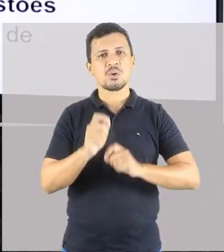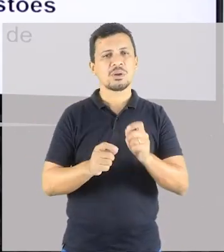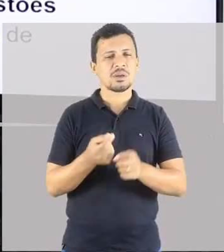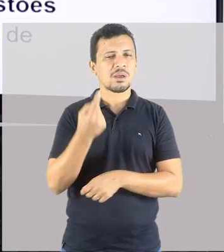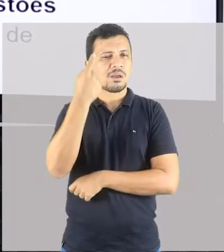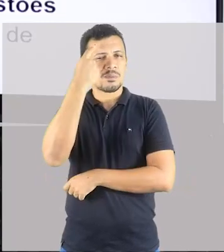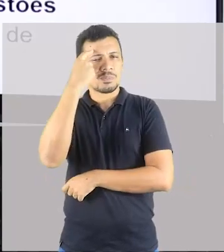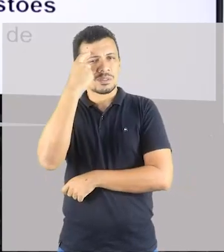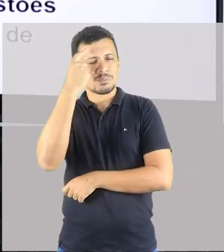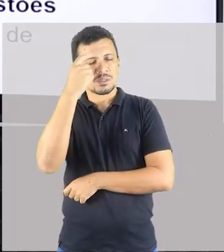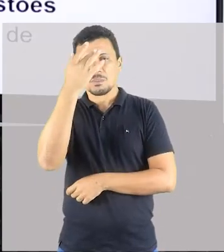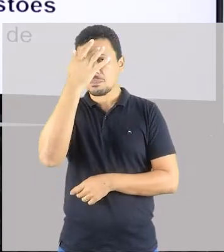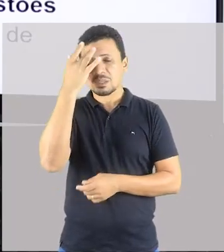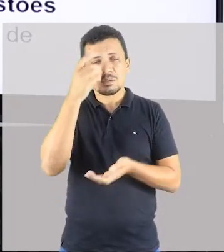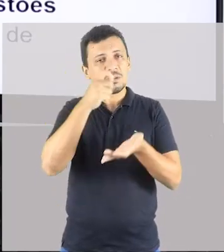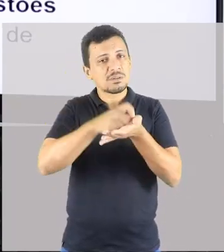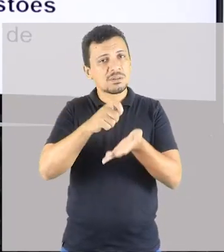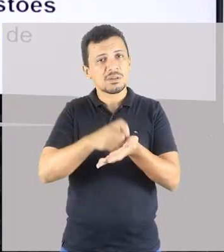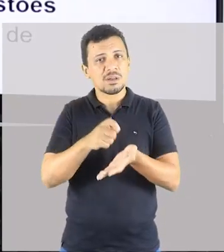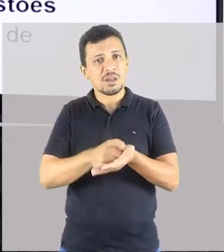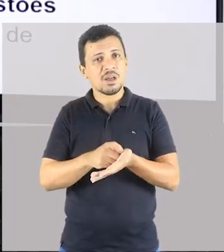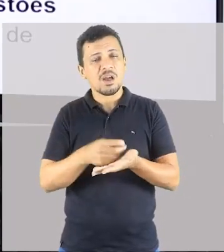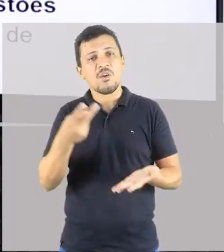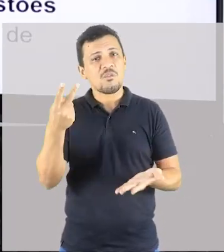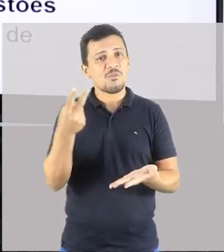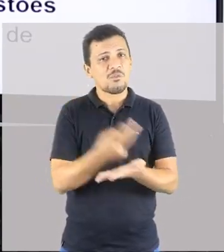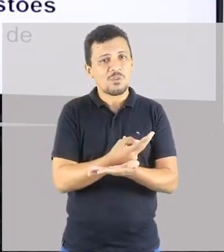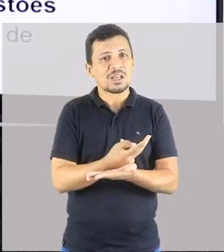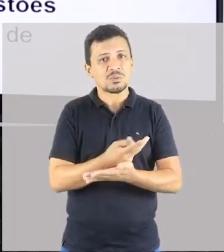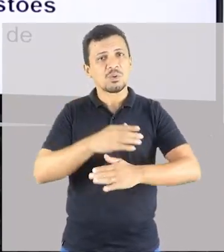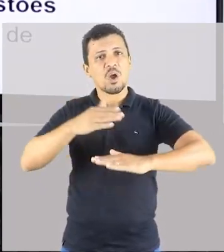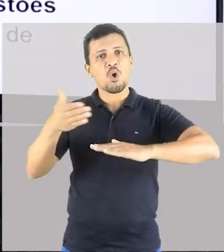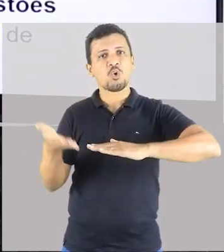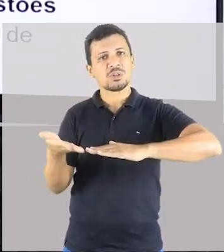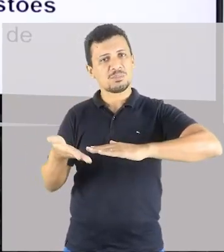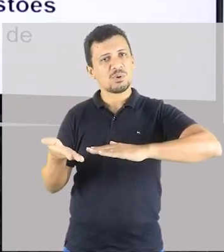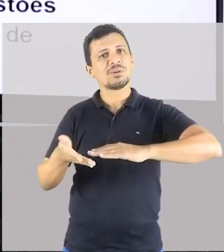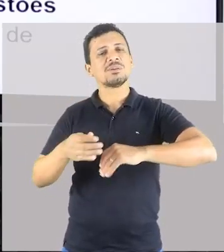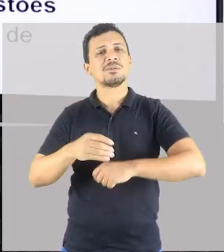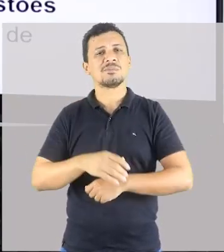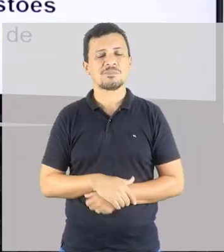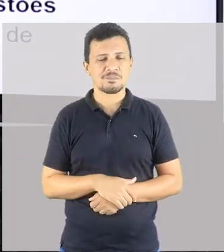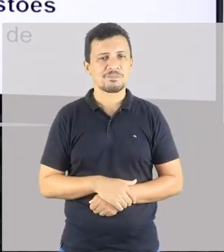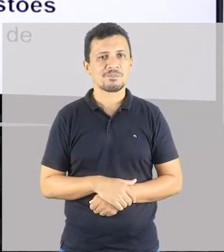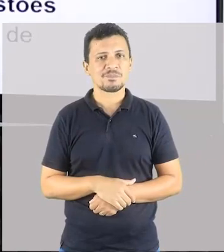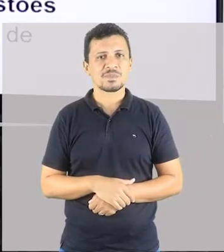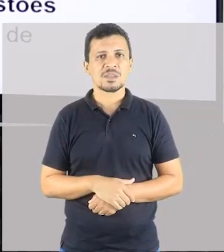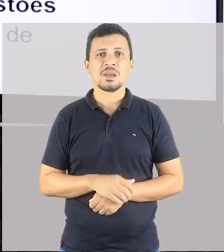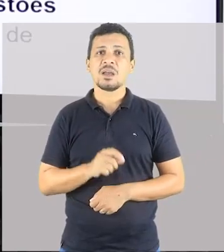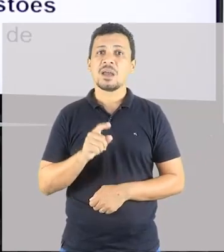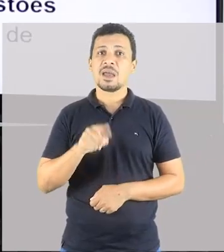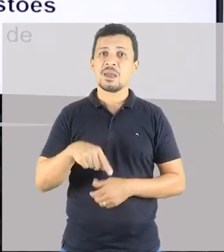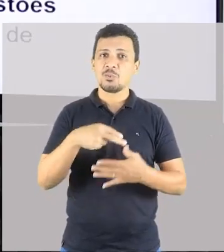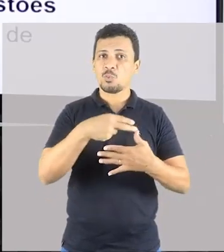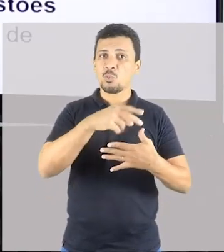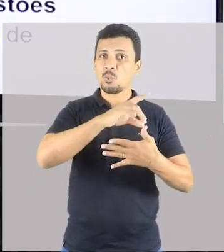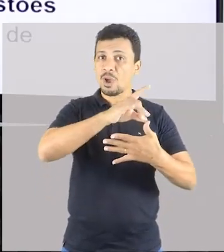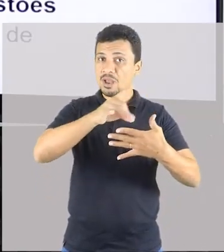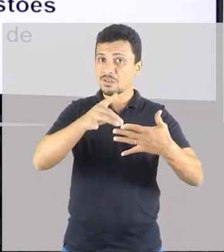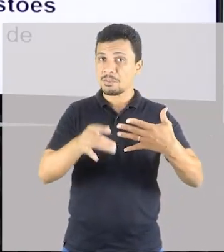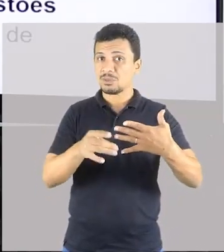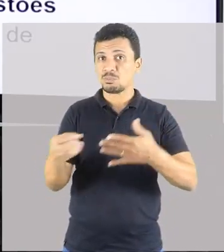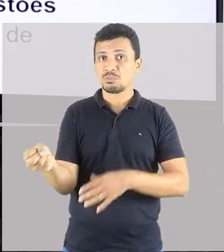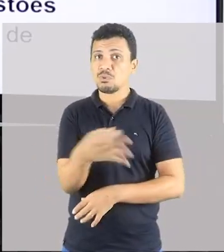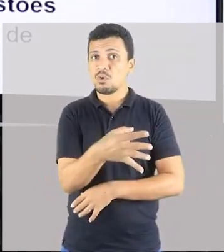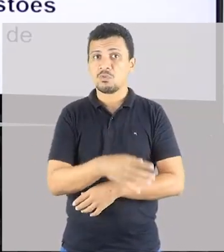dos escritores acerca dos fatos contemporâneos, certo? Então, é um elemento novo, porque na